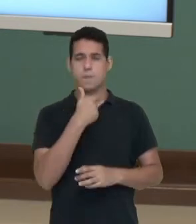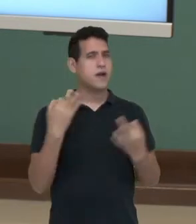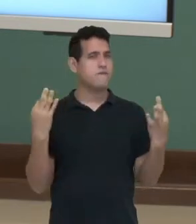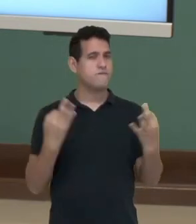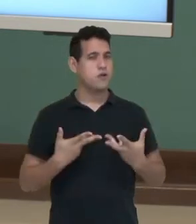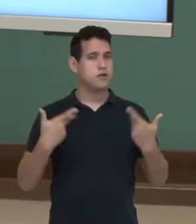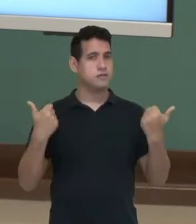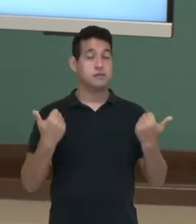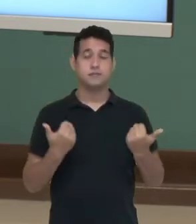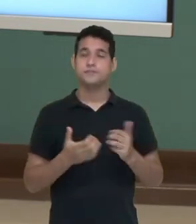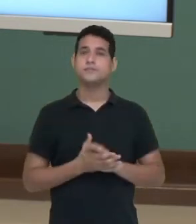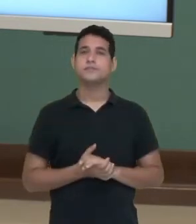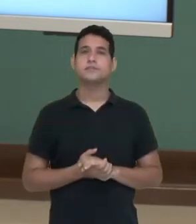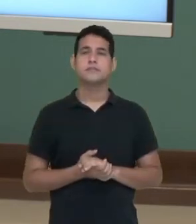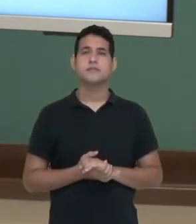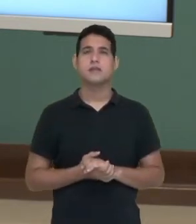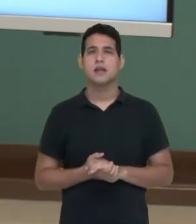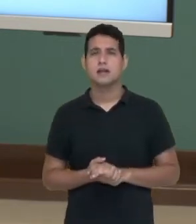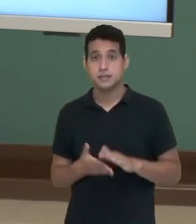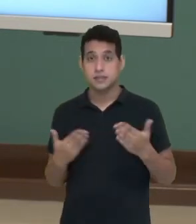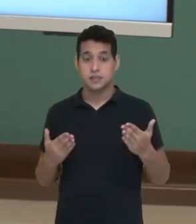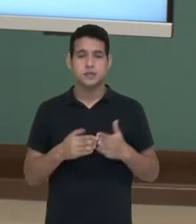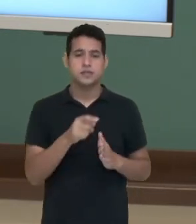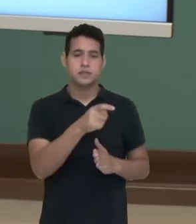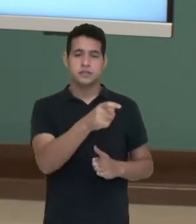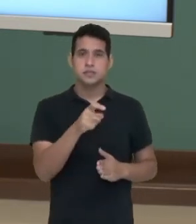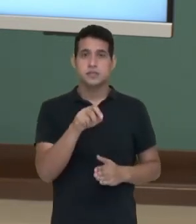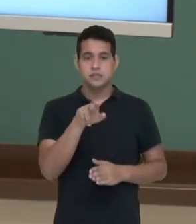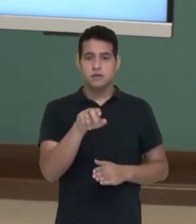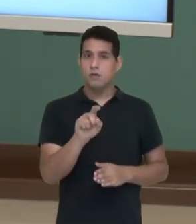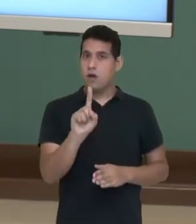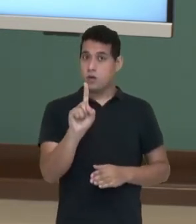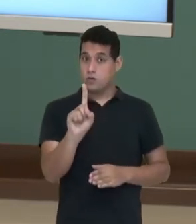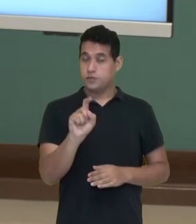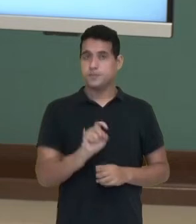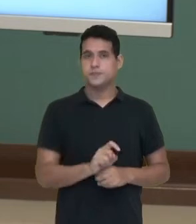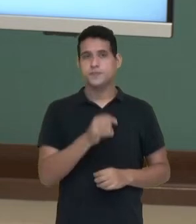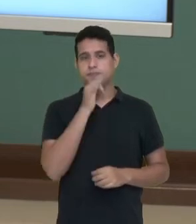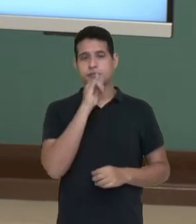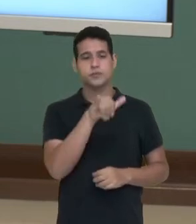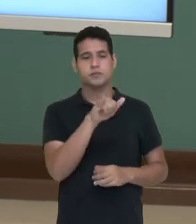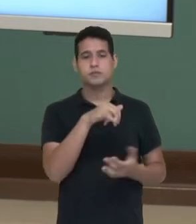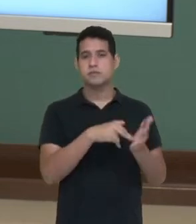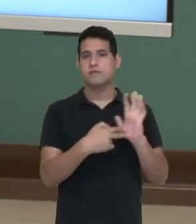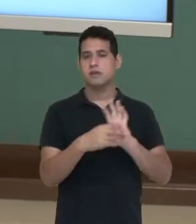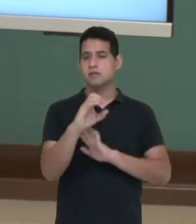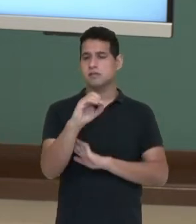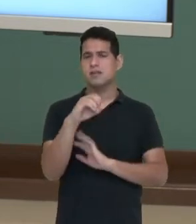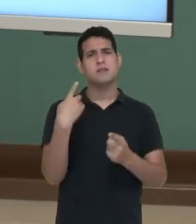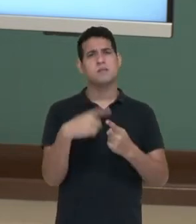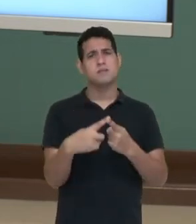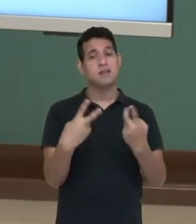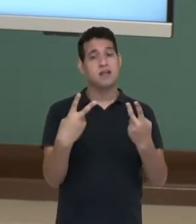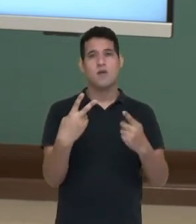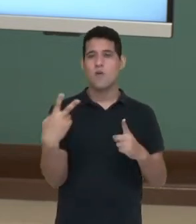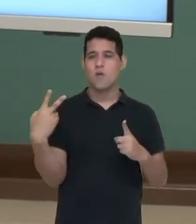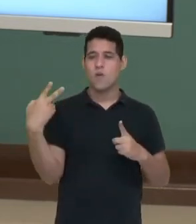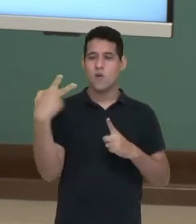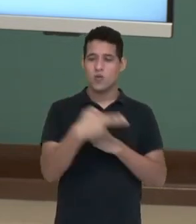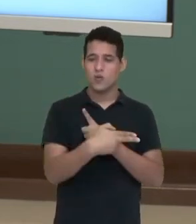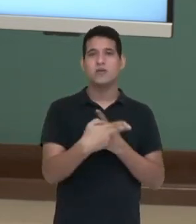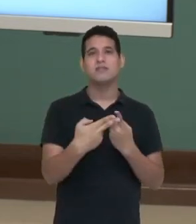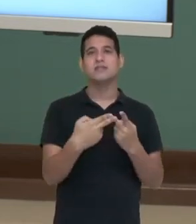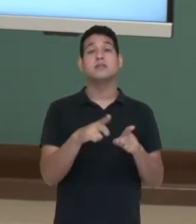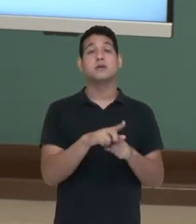vamos lá então. Para x igual a 1, olha aqui, ó, o y é 0, porque é exatamente onde cortou no eixo x.